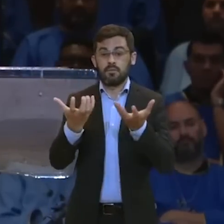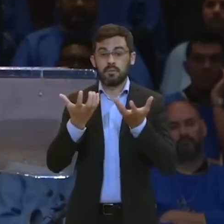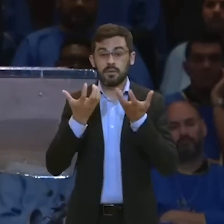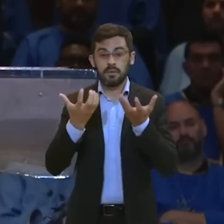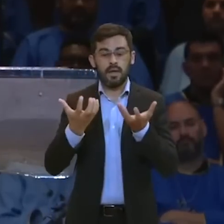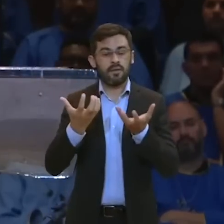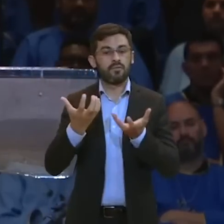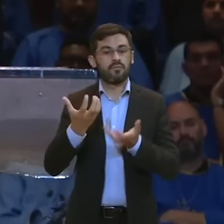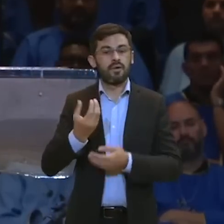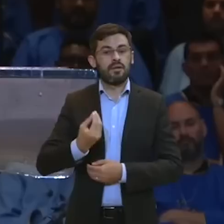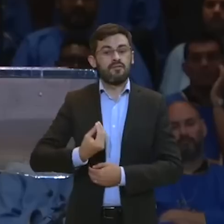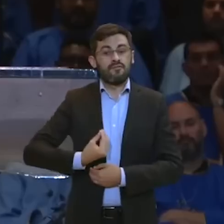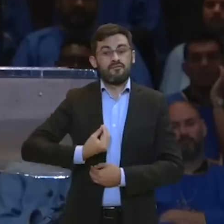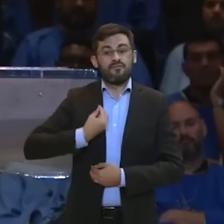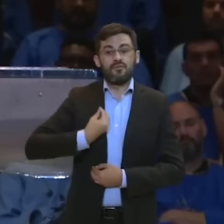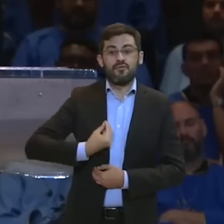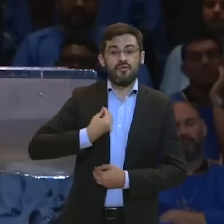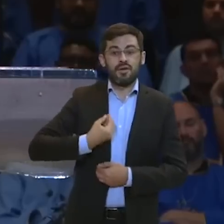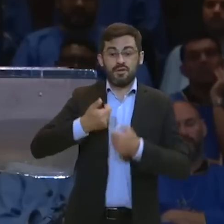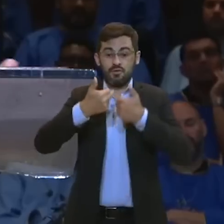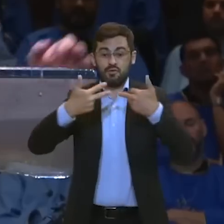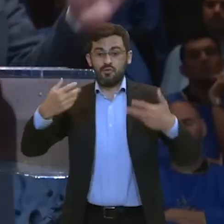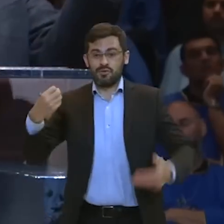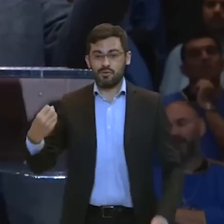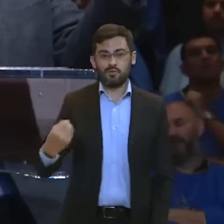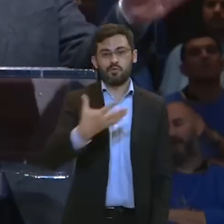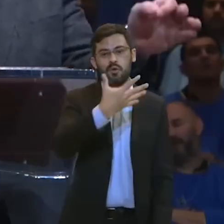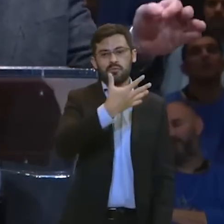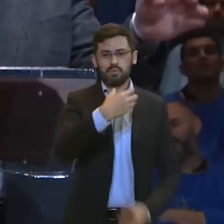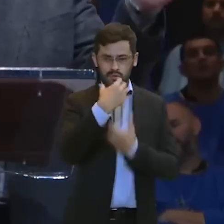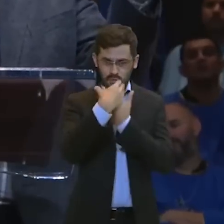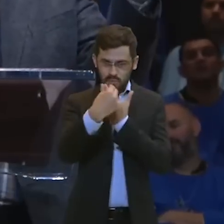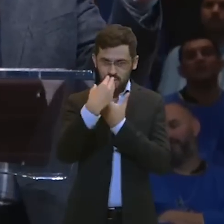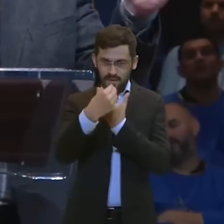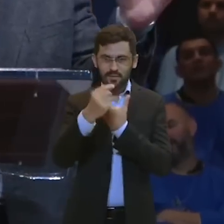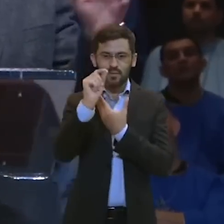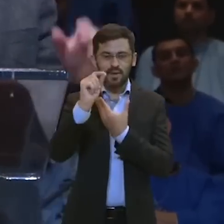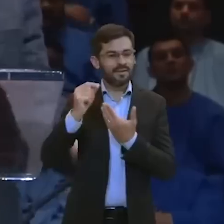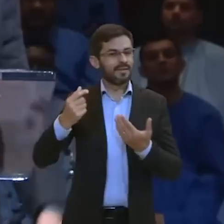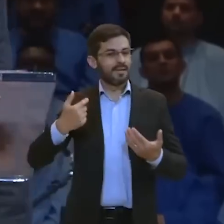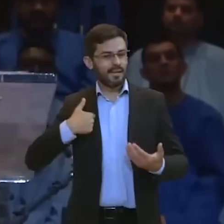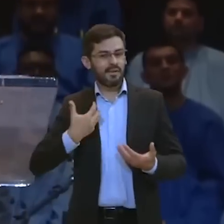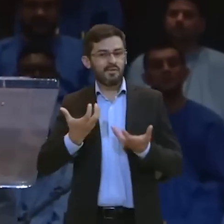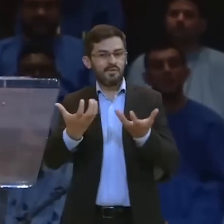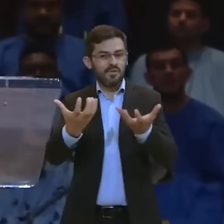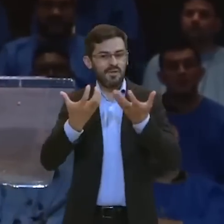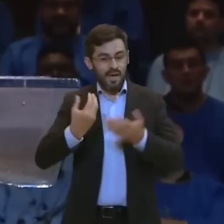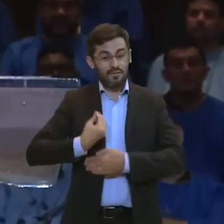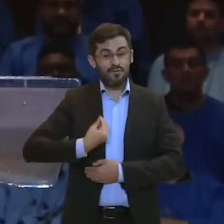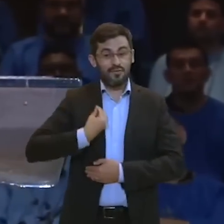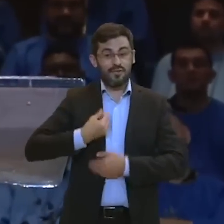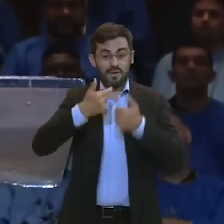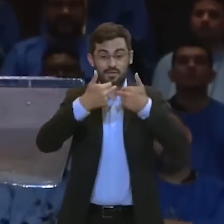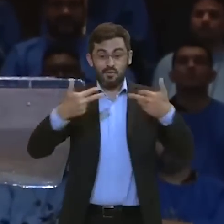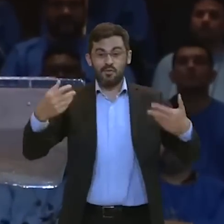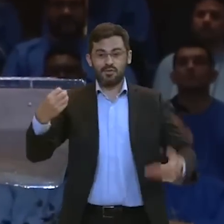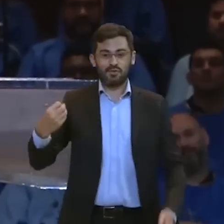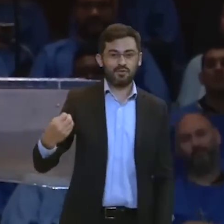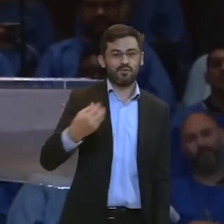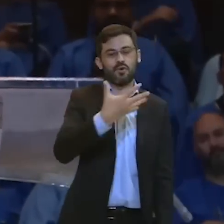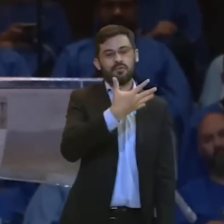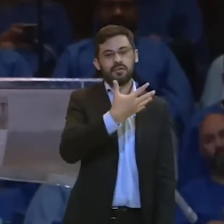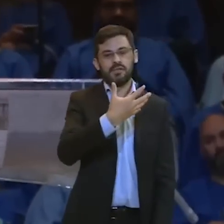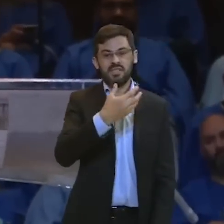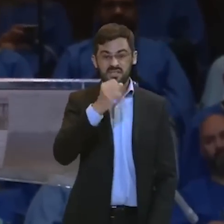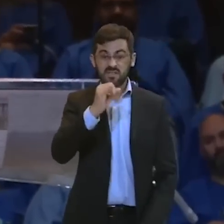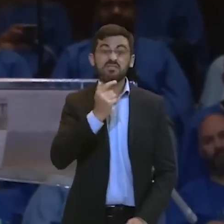um despertamento. Você pode repetir comigo isso? Quero viver um despertamento. Agora, só repita